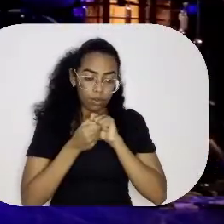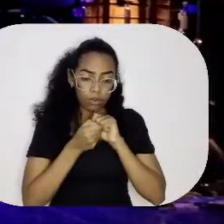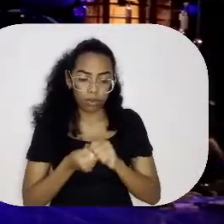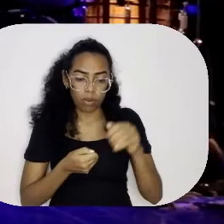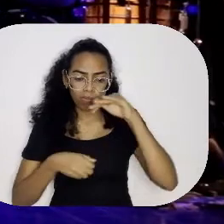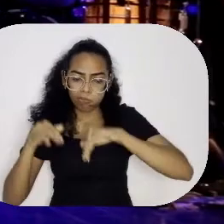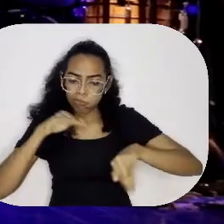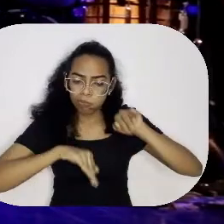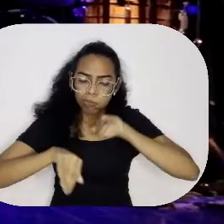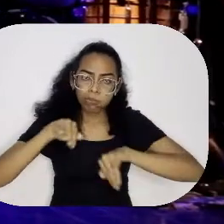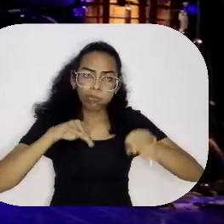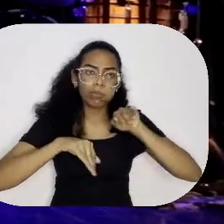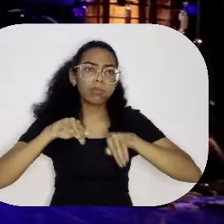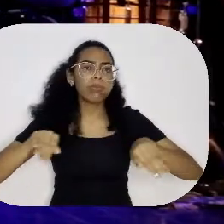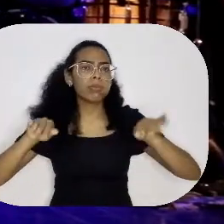Atravessa um pedaço de mar